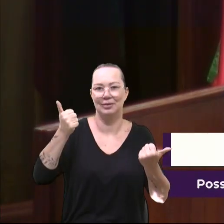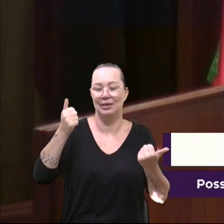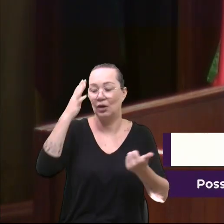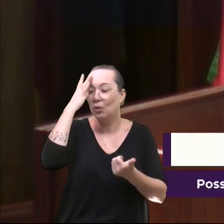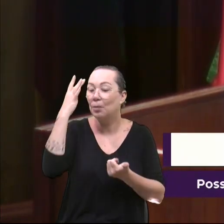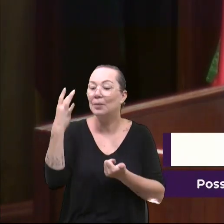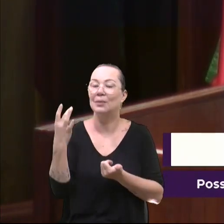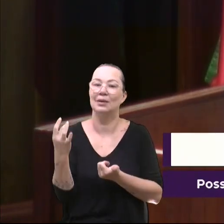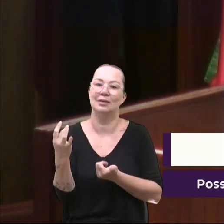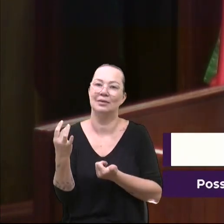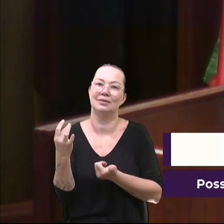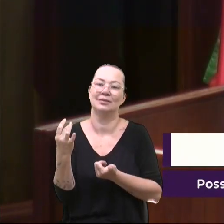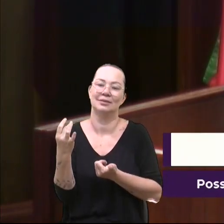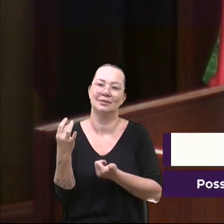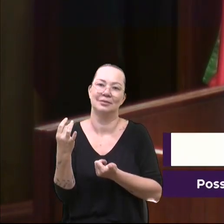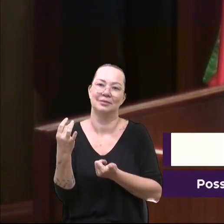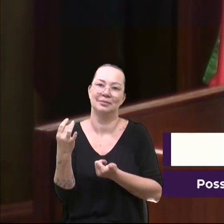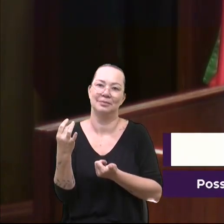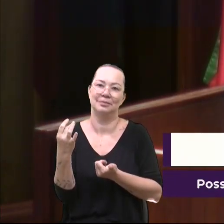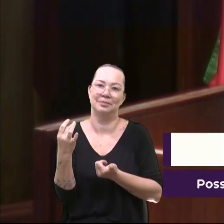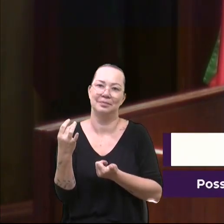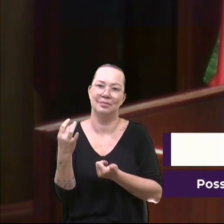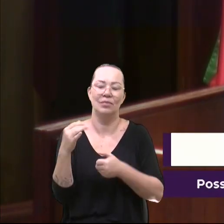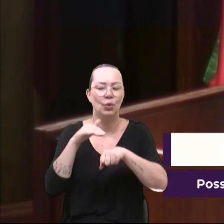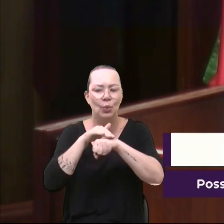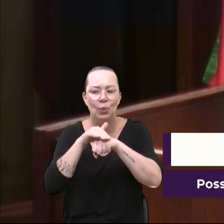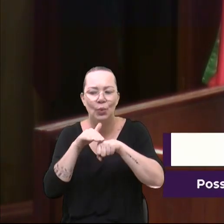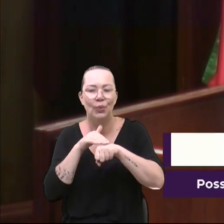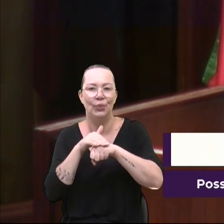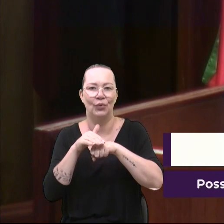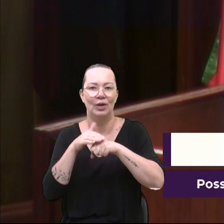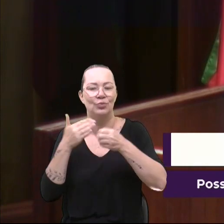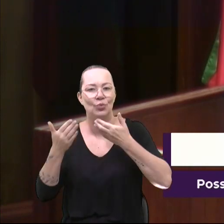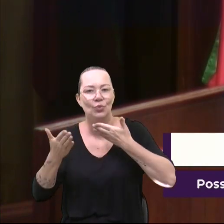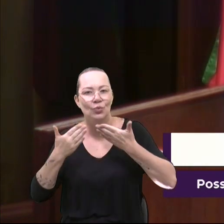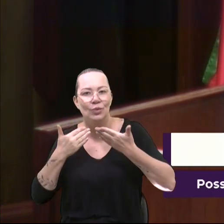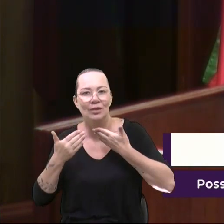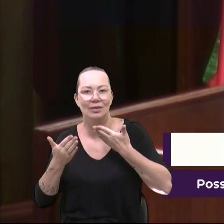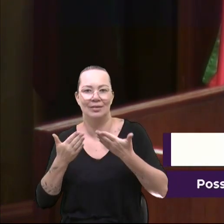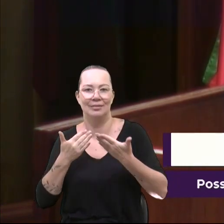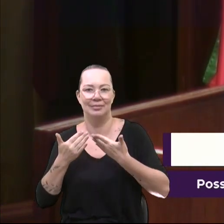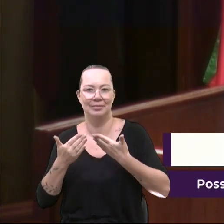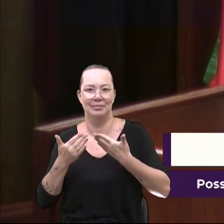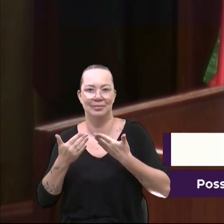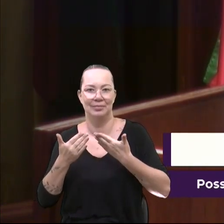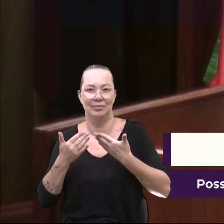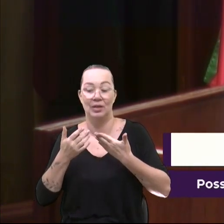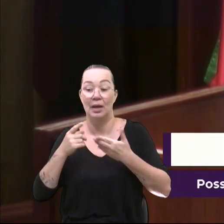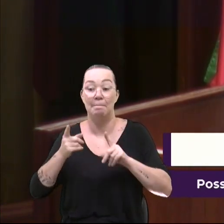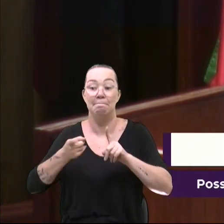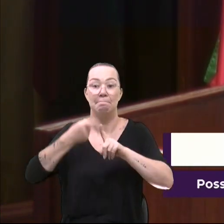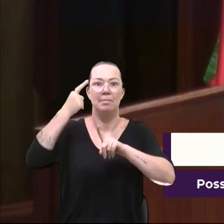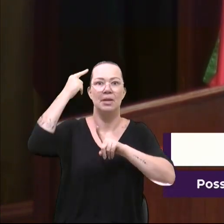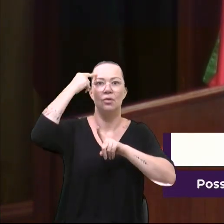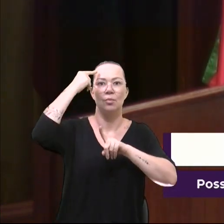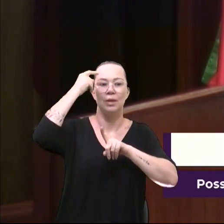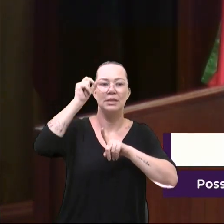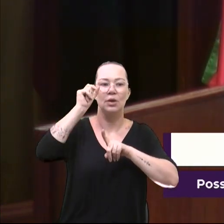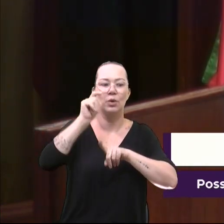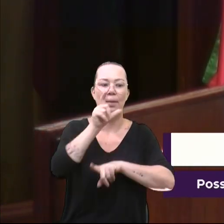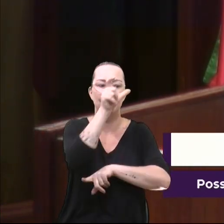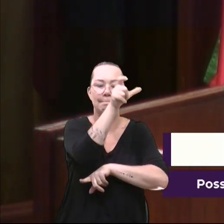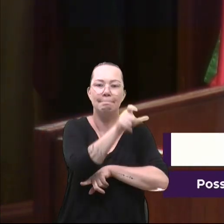compreensão, pelo diálogo, por pensar nas pessoas e